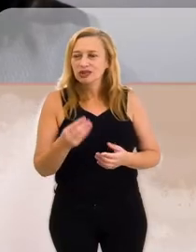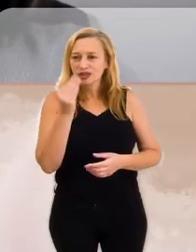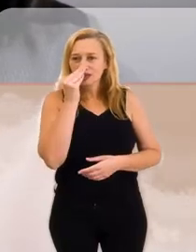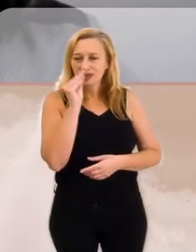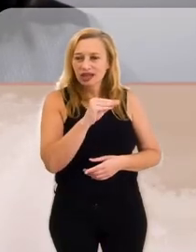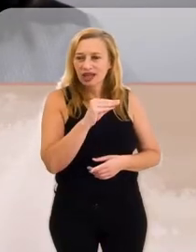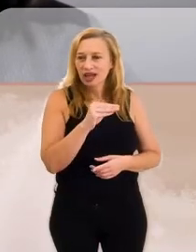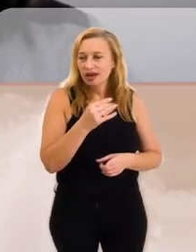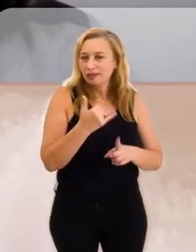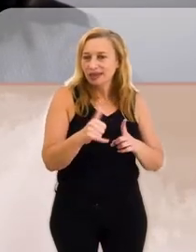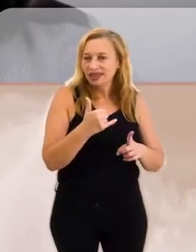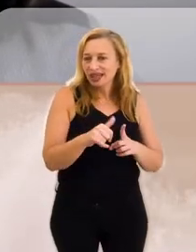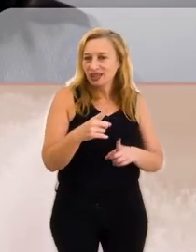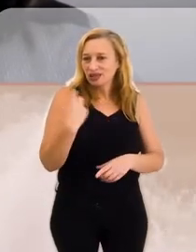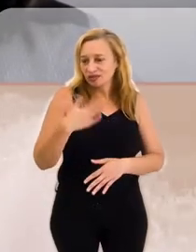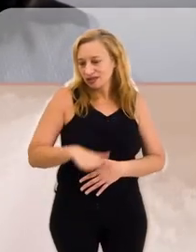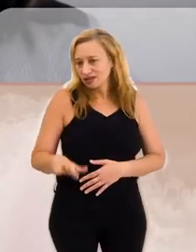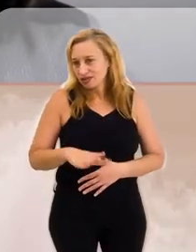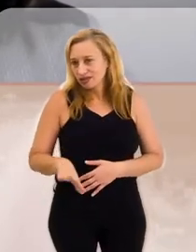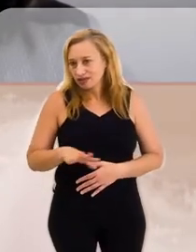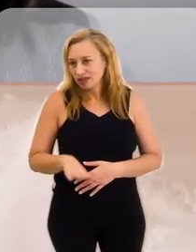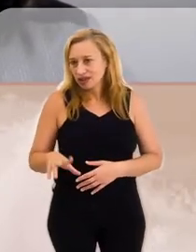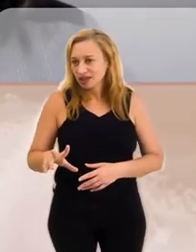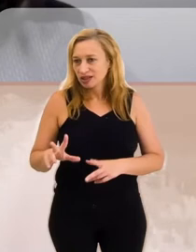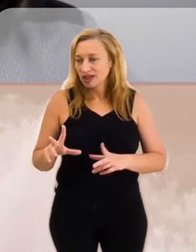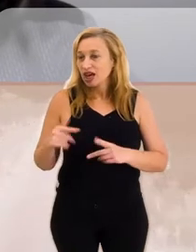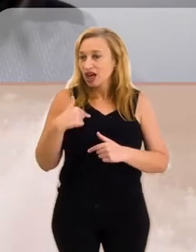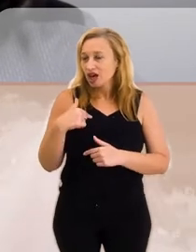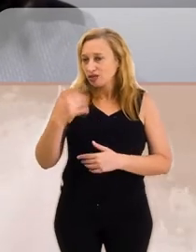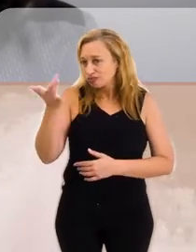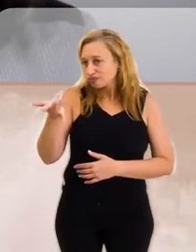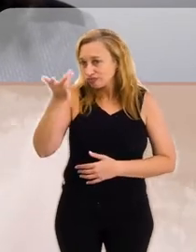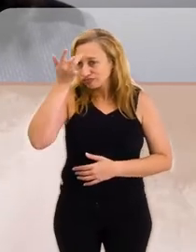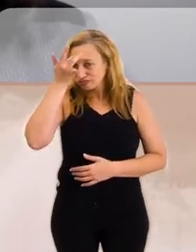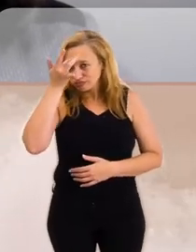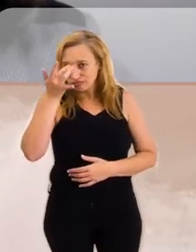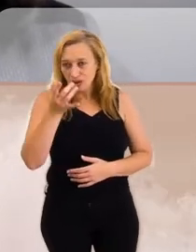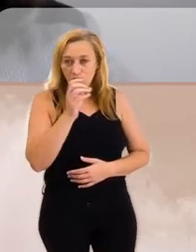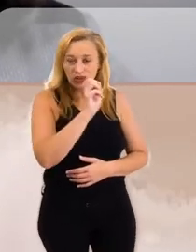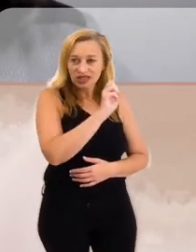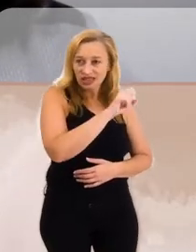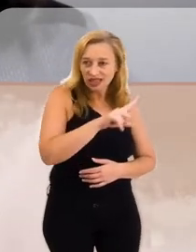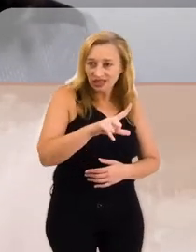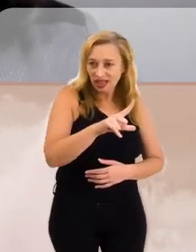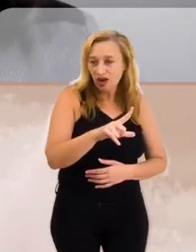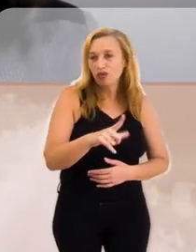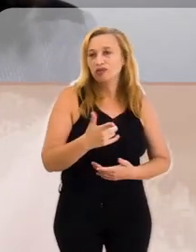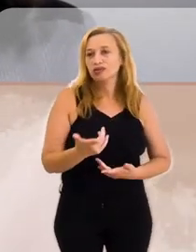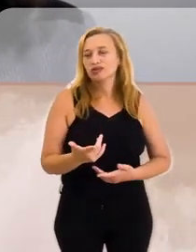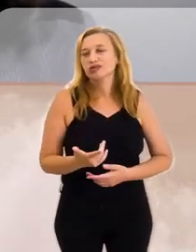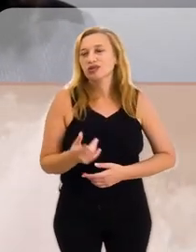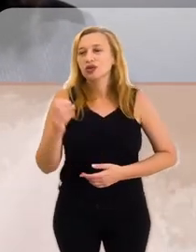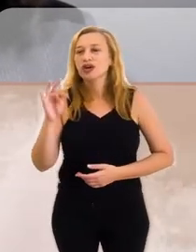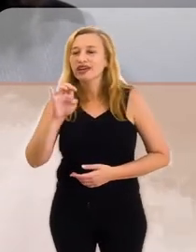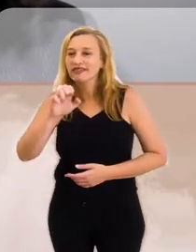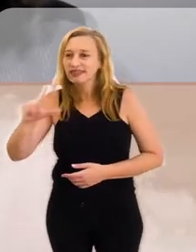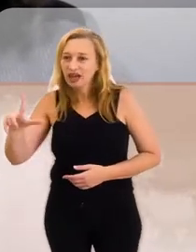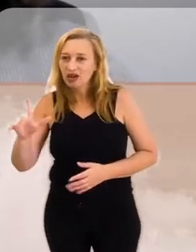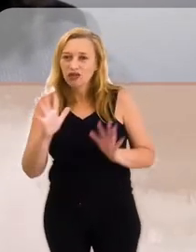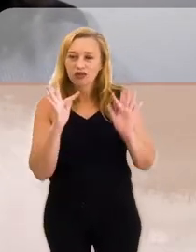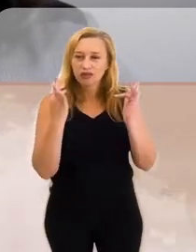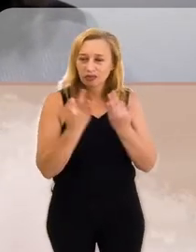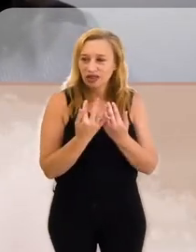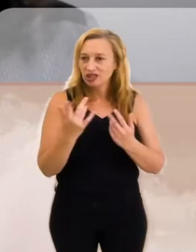metade da nossa herança eu tenho uma herança que vem de uma família oriental e uma cliente da família ocidental oriental e do Norte porque